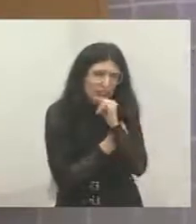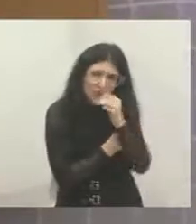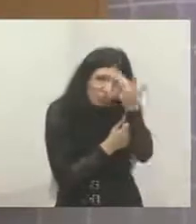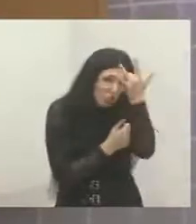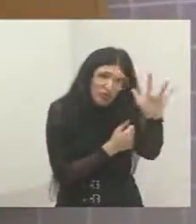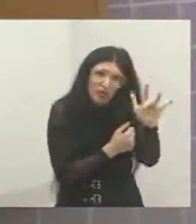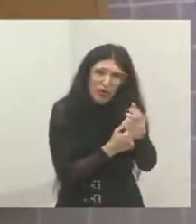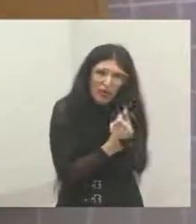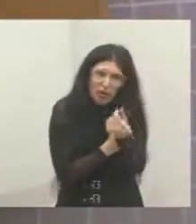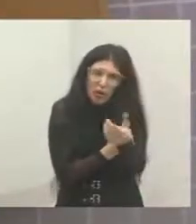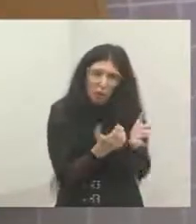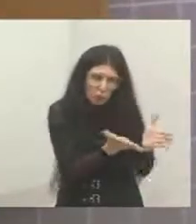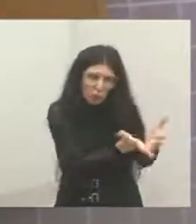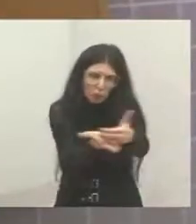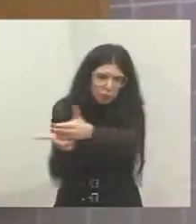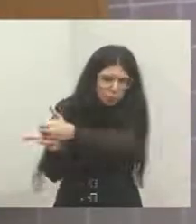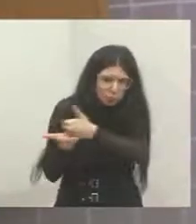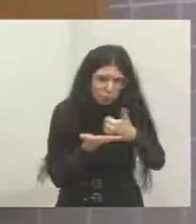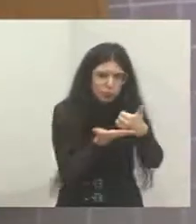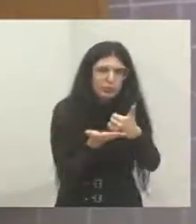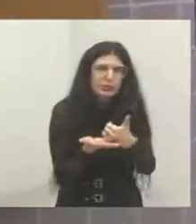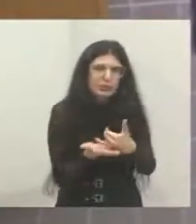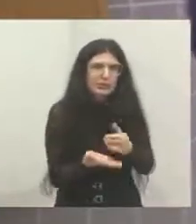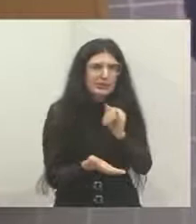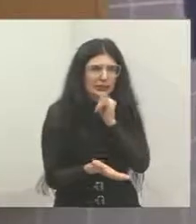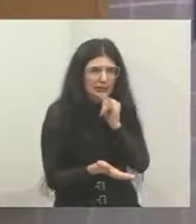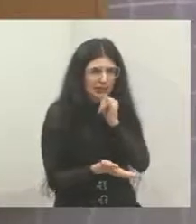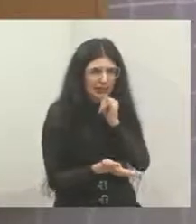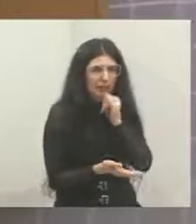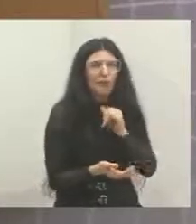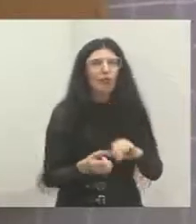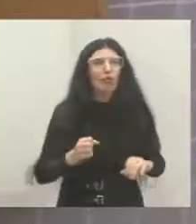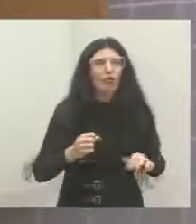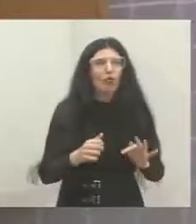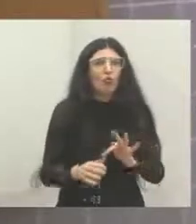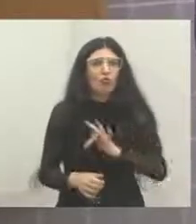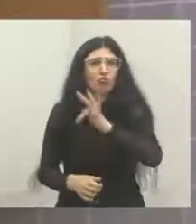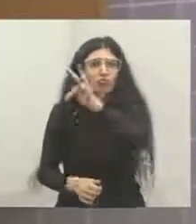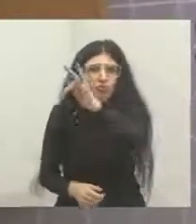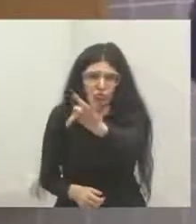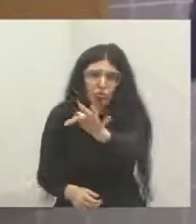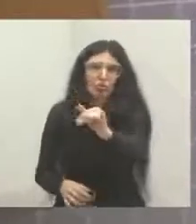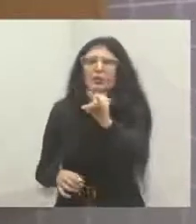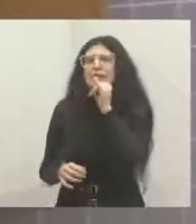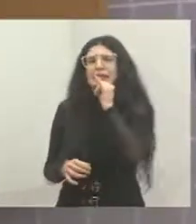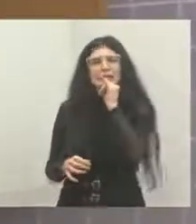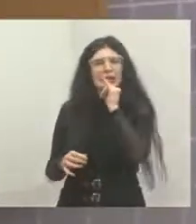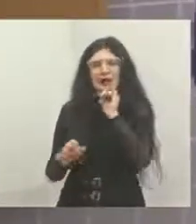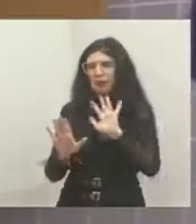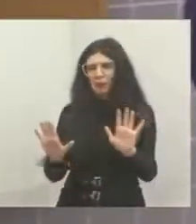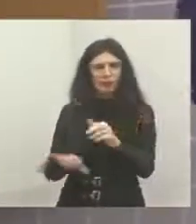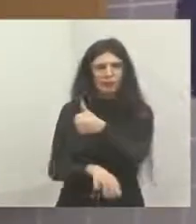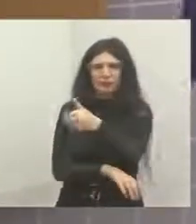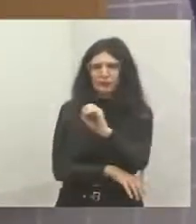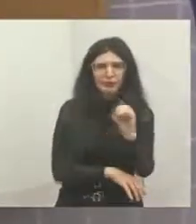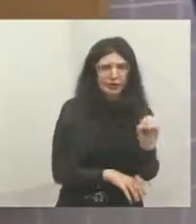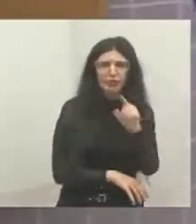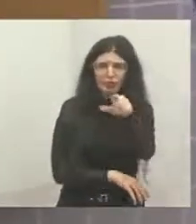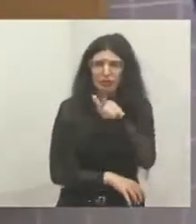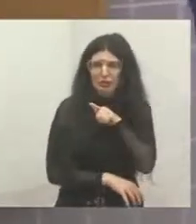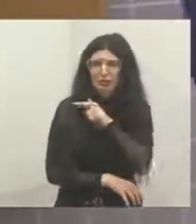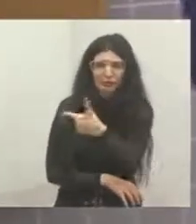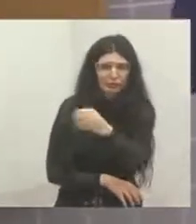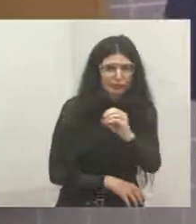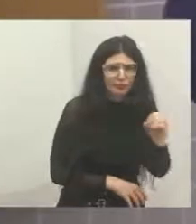então está sendo feito todos os estudos. Se passou o ano, o orçamento projetou, um exemplo hipotético, 100, e você tem 200